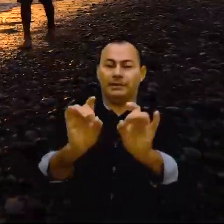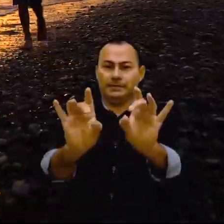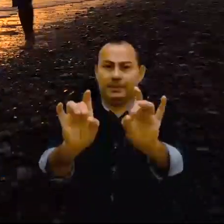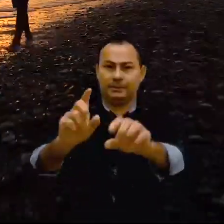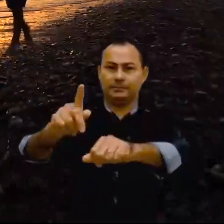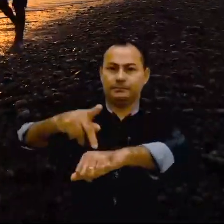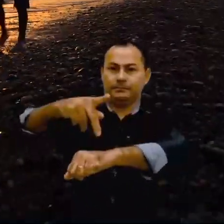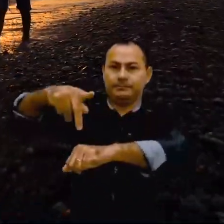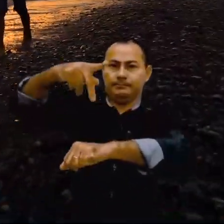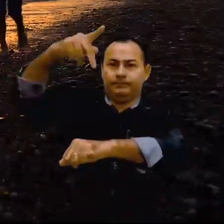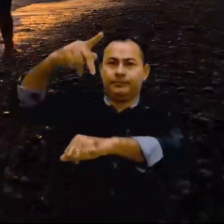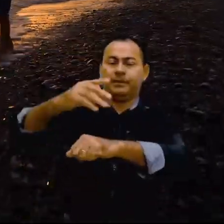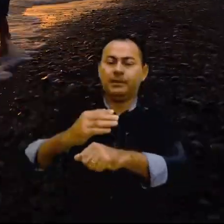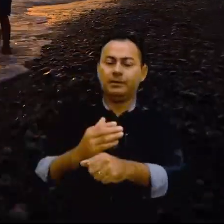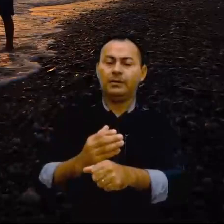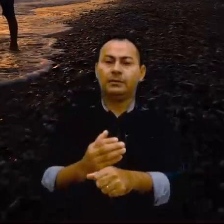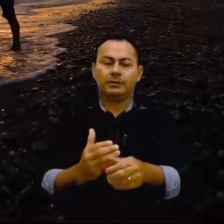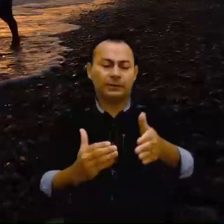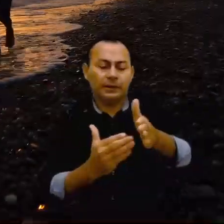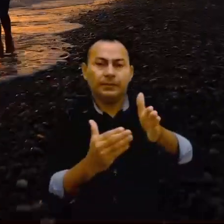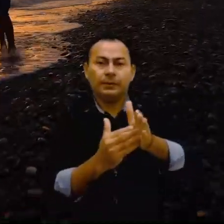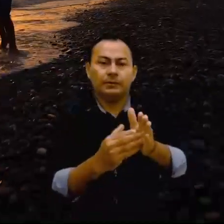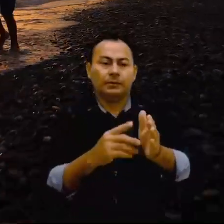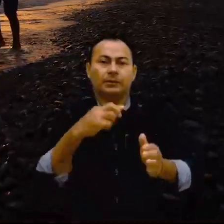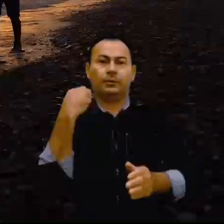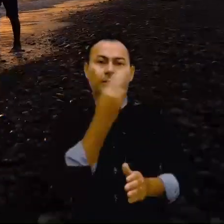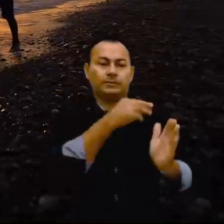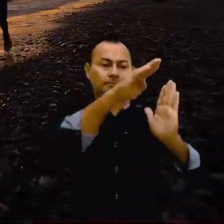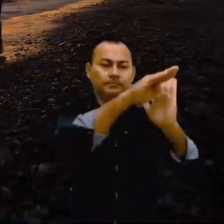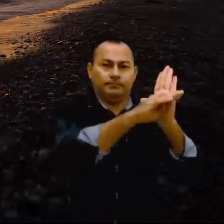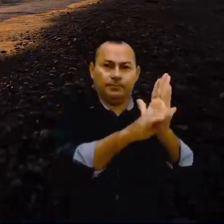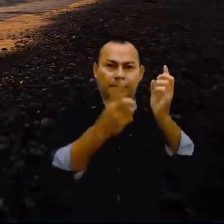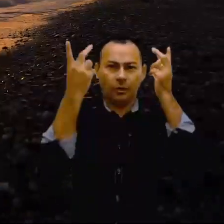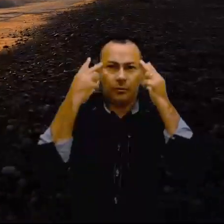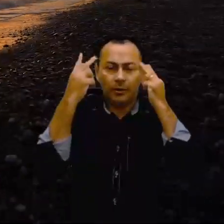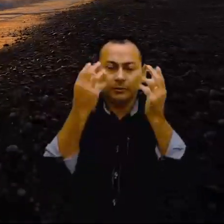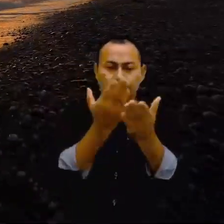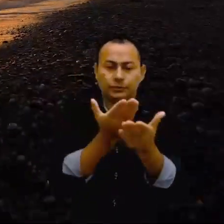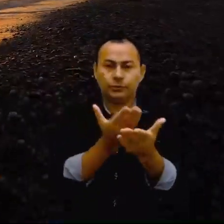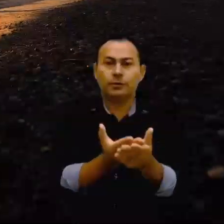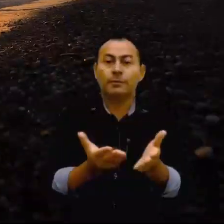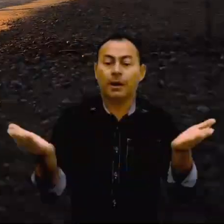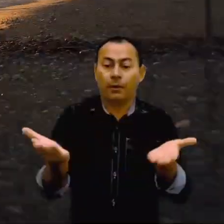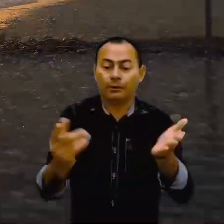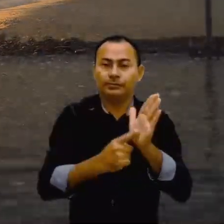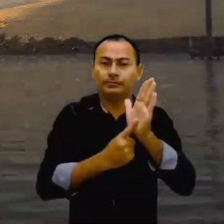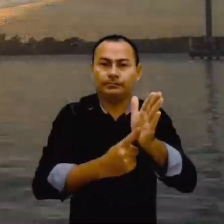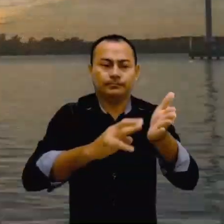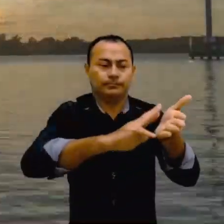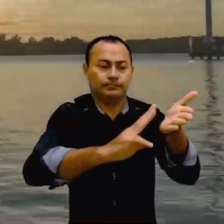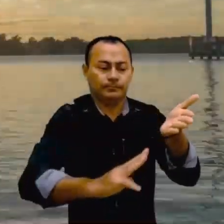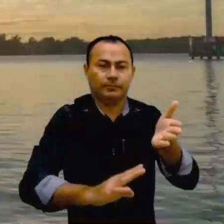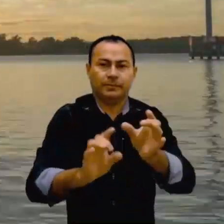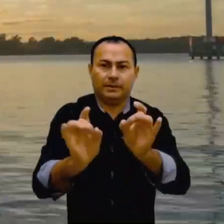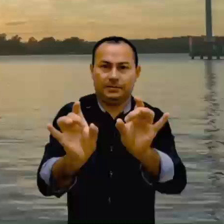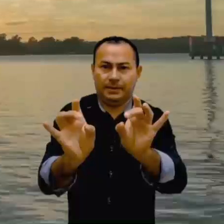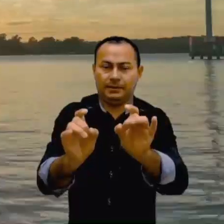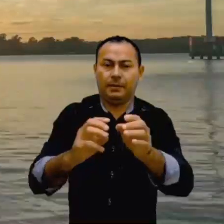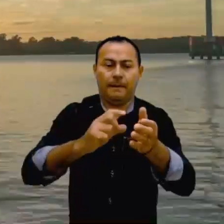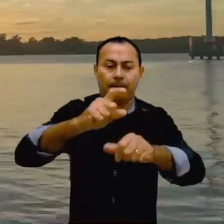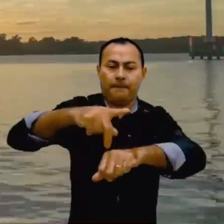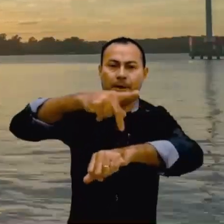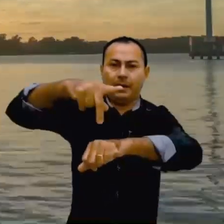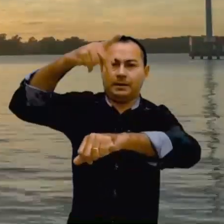de Páscoa. Estamos dando um intervalo em nossa programação regular de estudos para trazer para você uma mensagem especial sobre